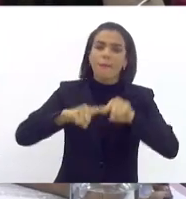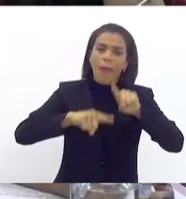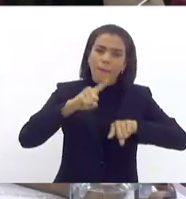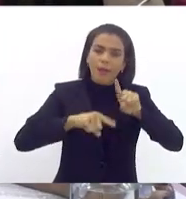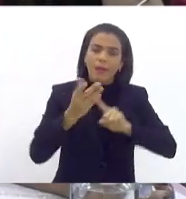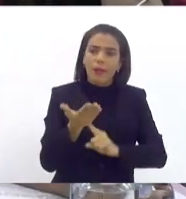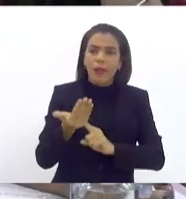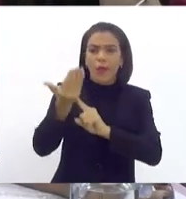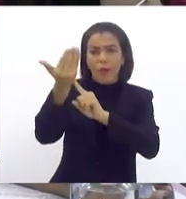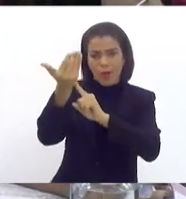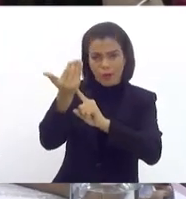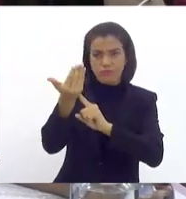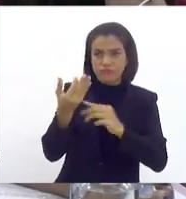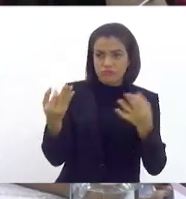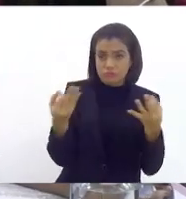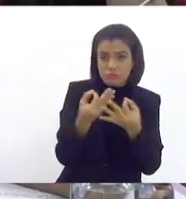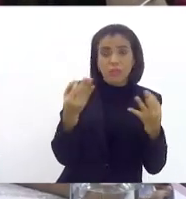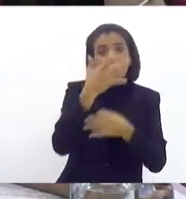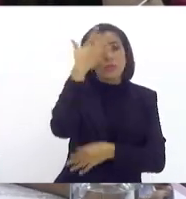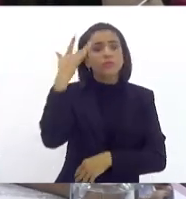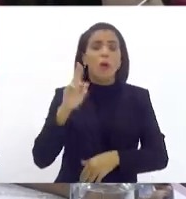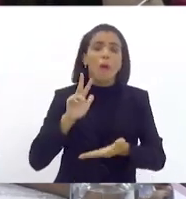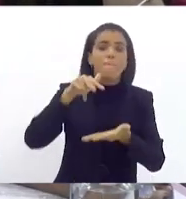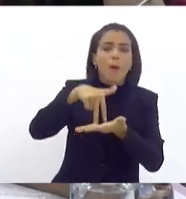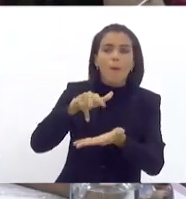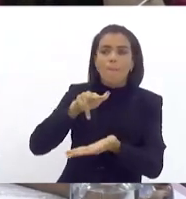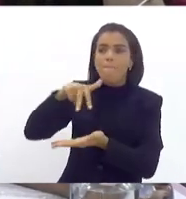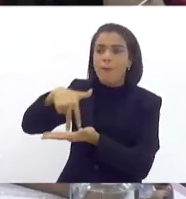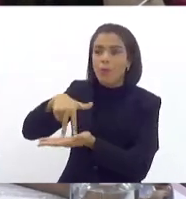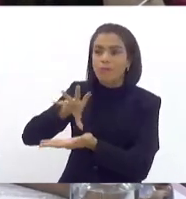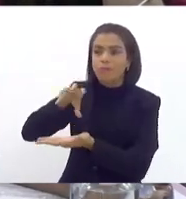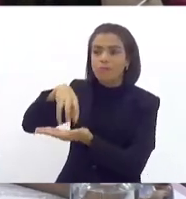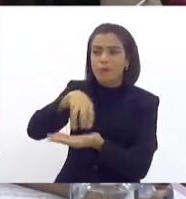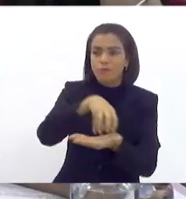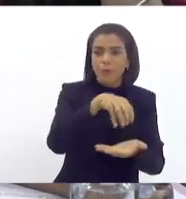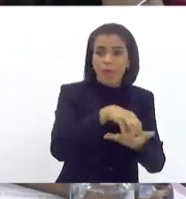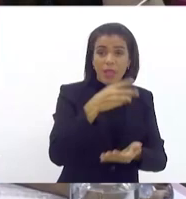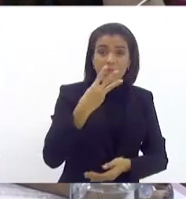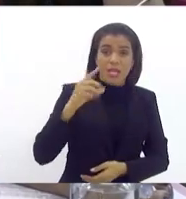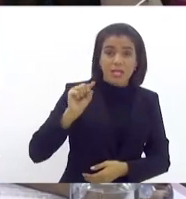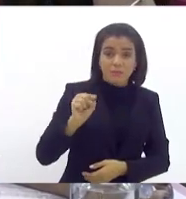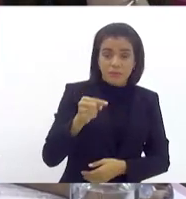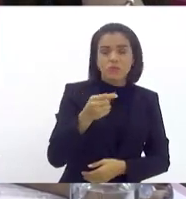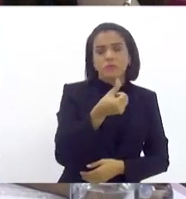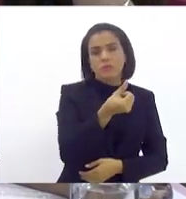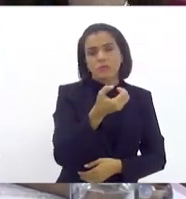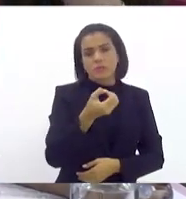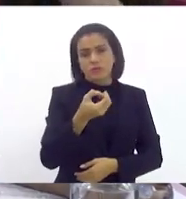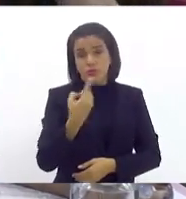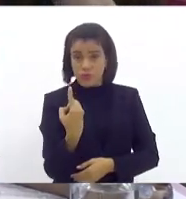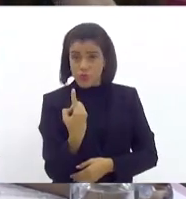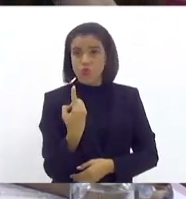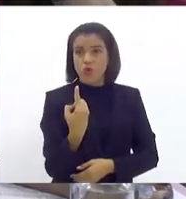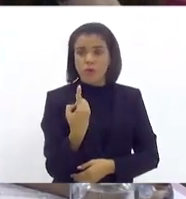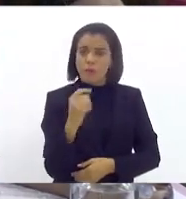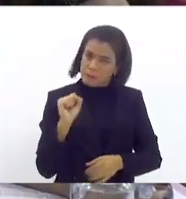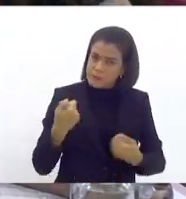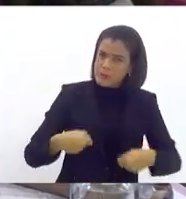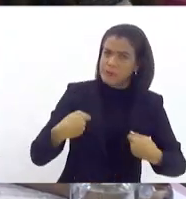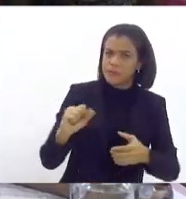tecnologicamente adequados à interpretação. Então, se a pessoa chega em qualquer órgão público, a Lei 3.601 garante, ou precisa